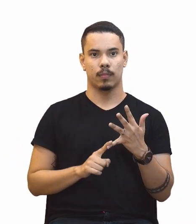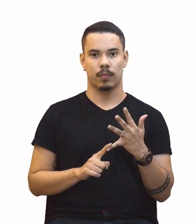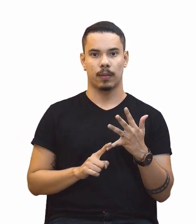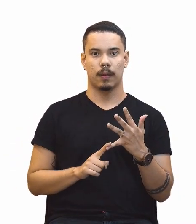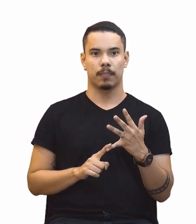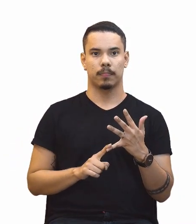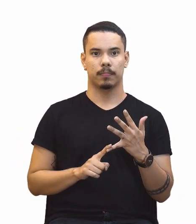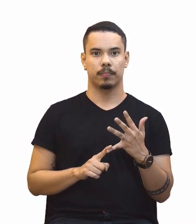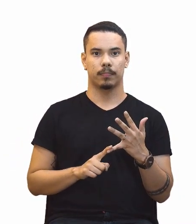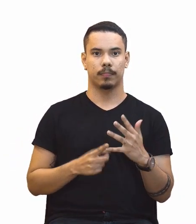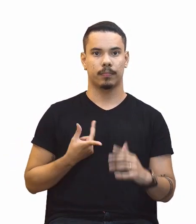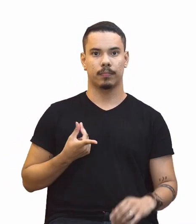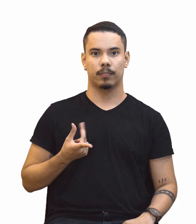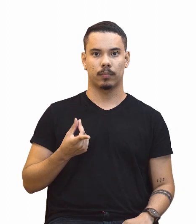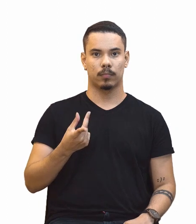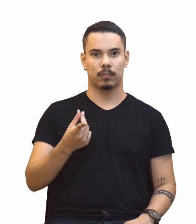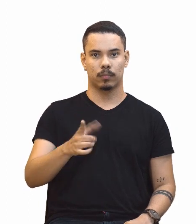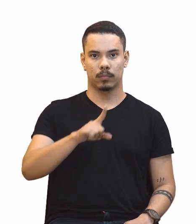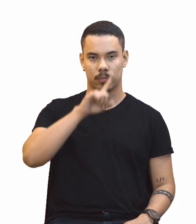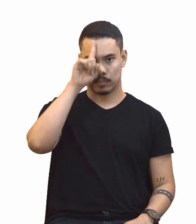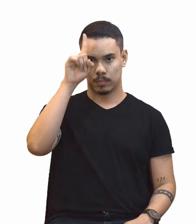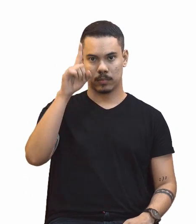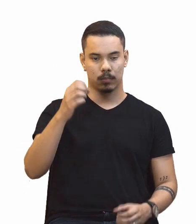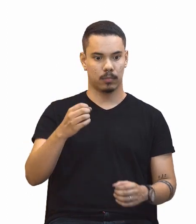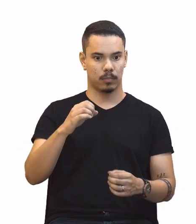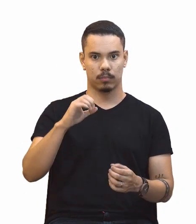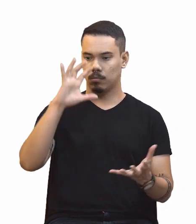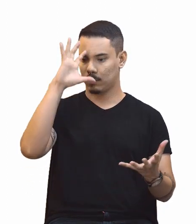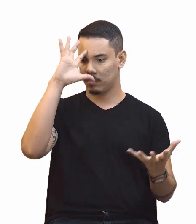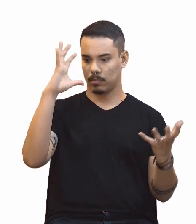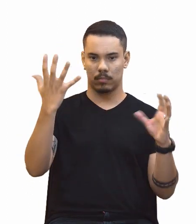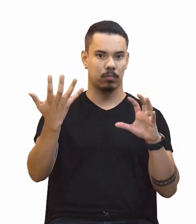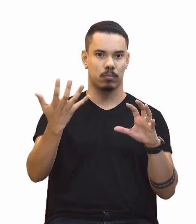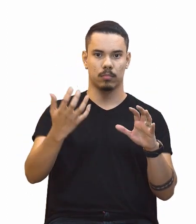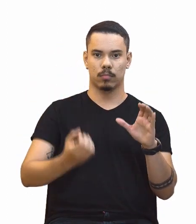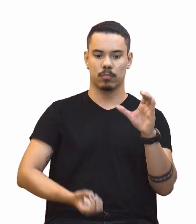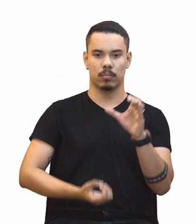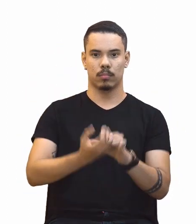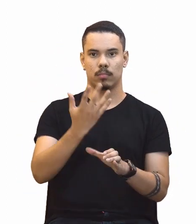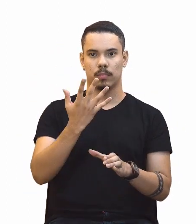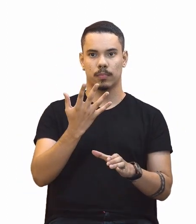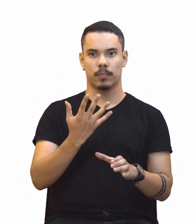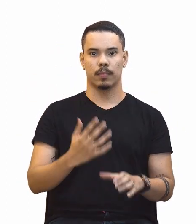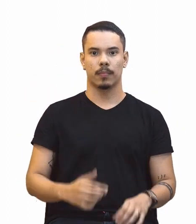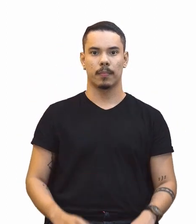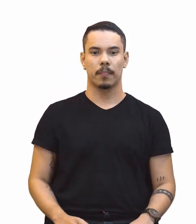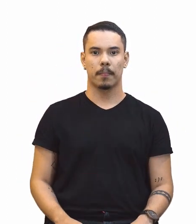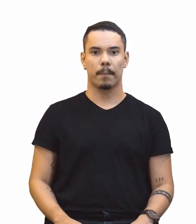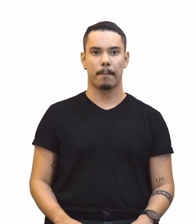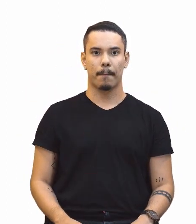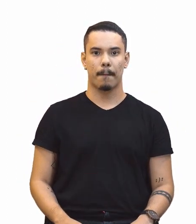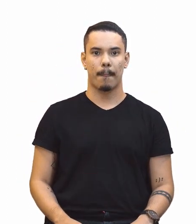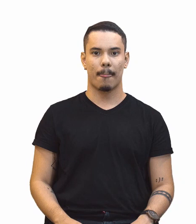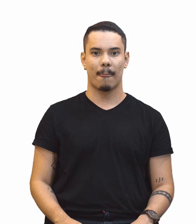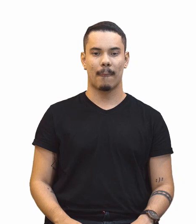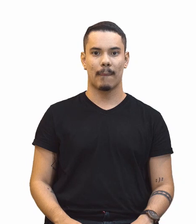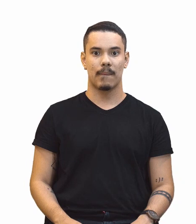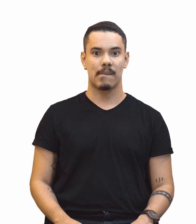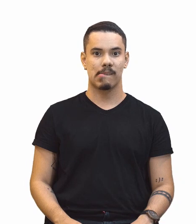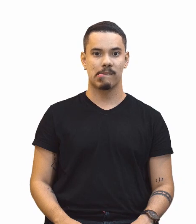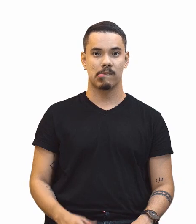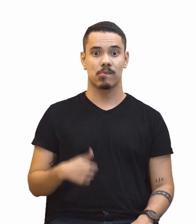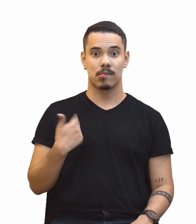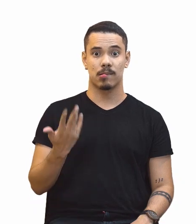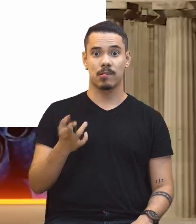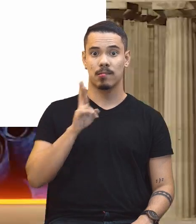E, eternidade e criação a partir do nada. E aí? Qual